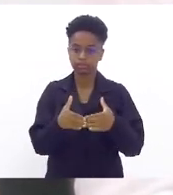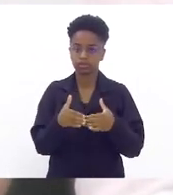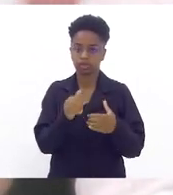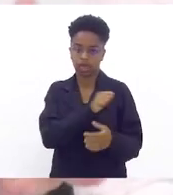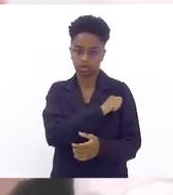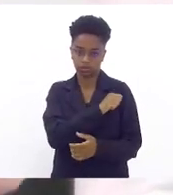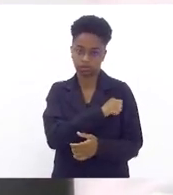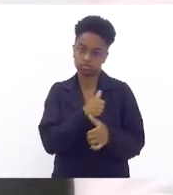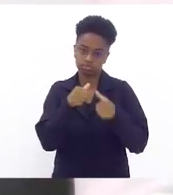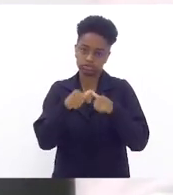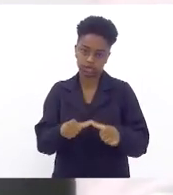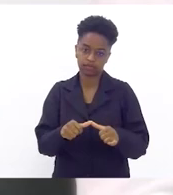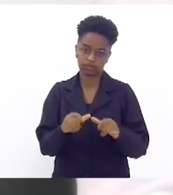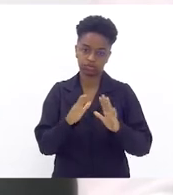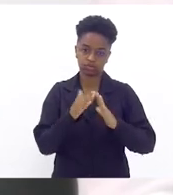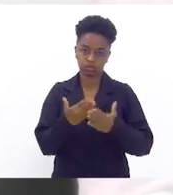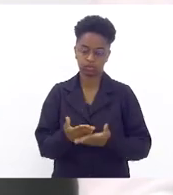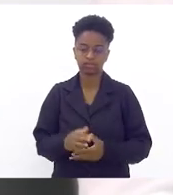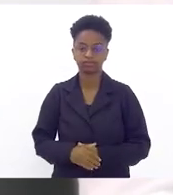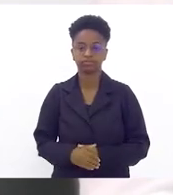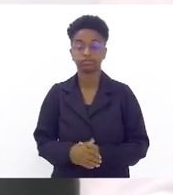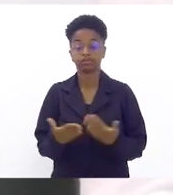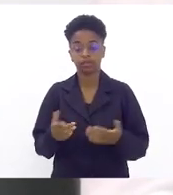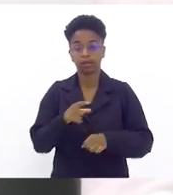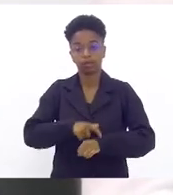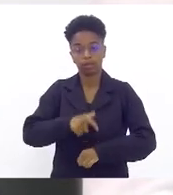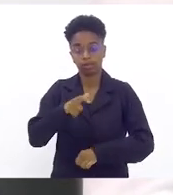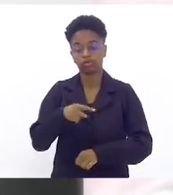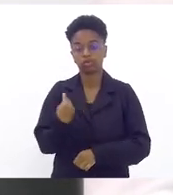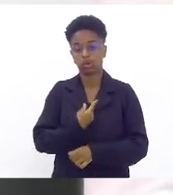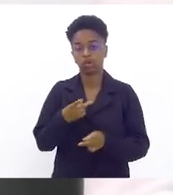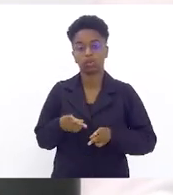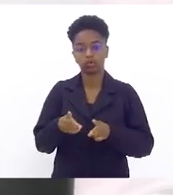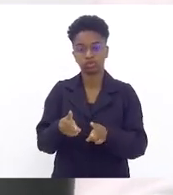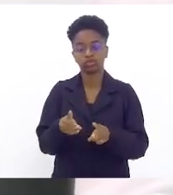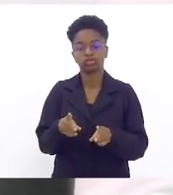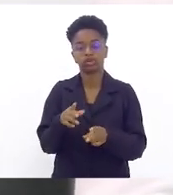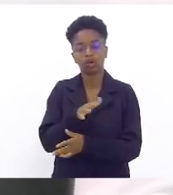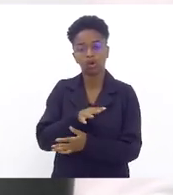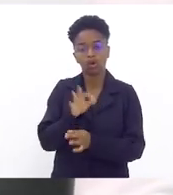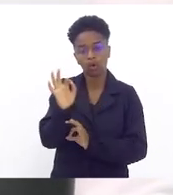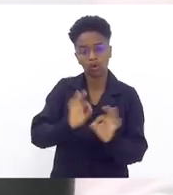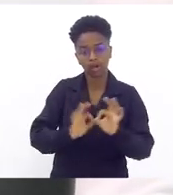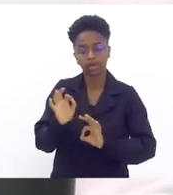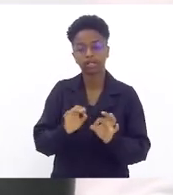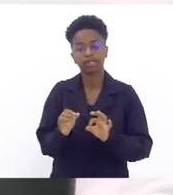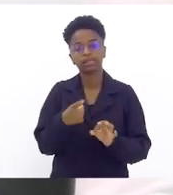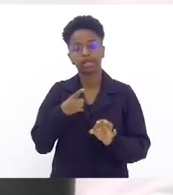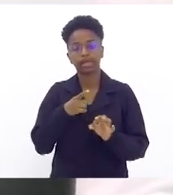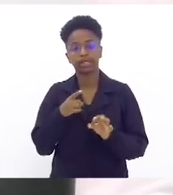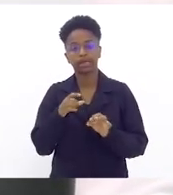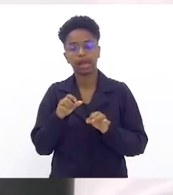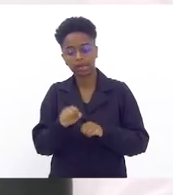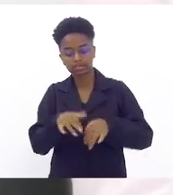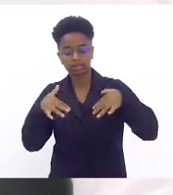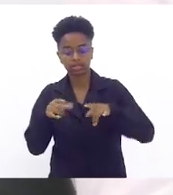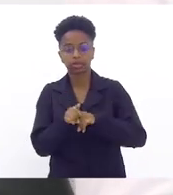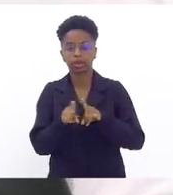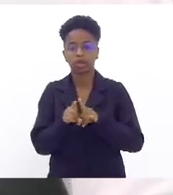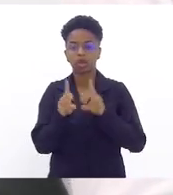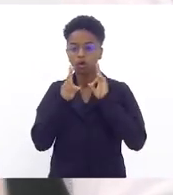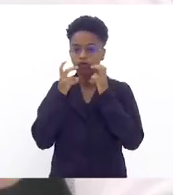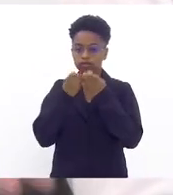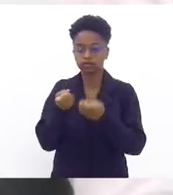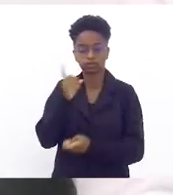estudantes que estavam presentes na escola nesse momento seguimos mobilizados realizando assembleias e oficinas teatrais de áreas e aguardamos uma